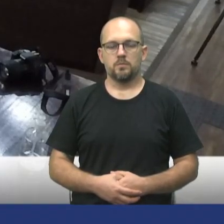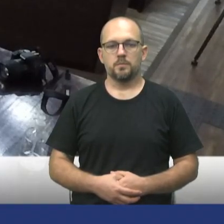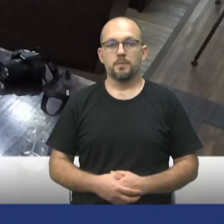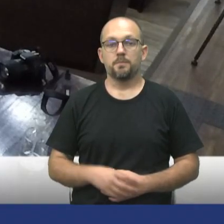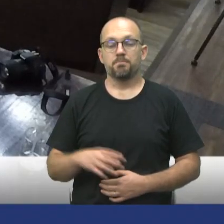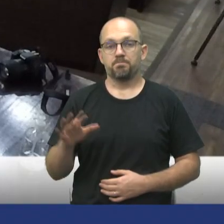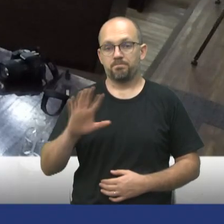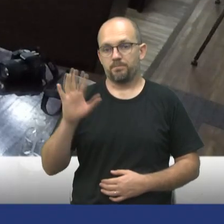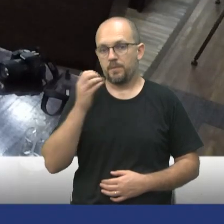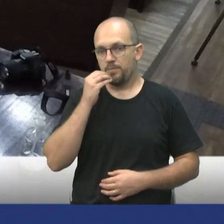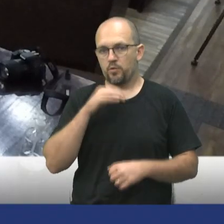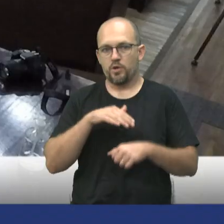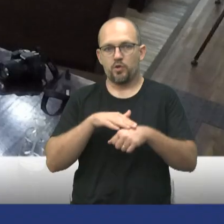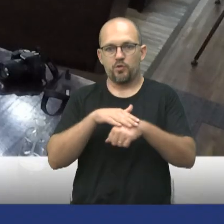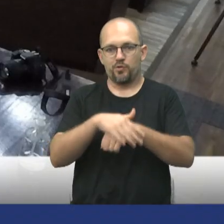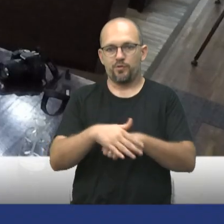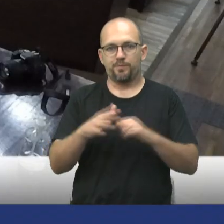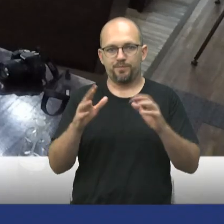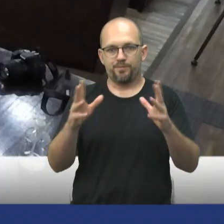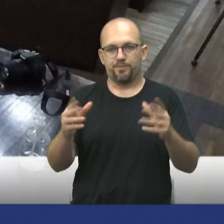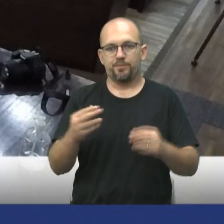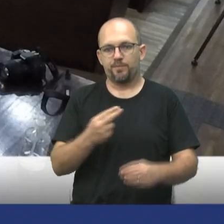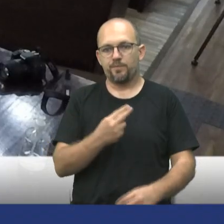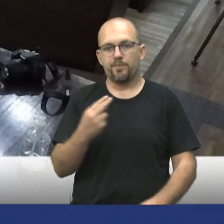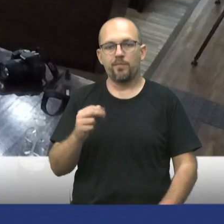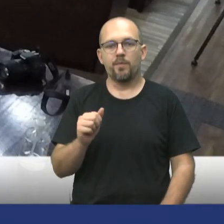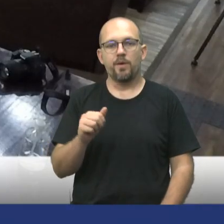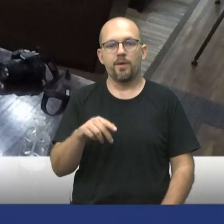Boa noite a todos. O meu nome é Andrei,